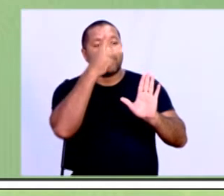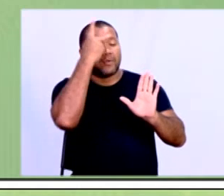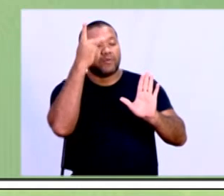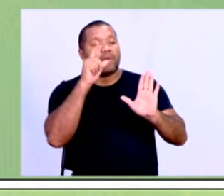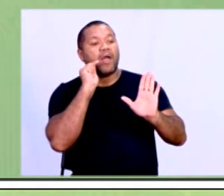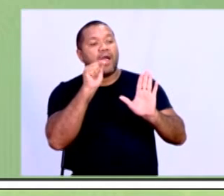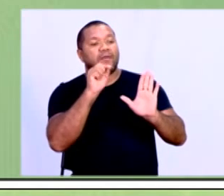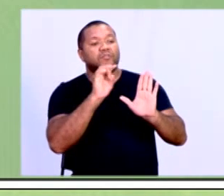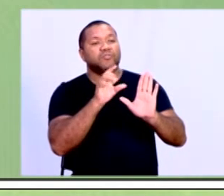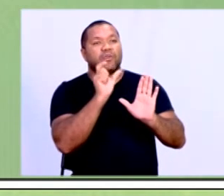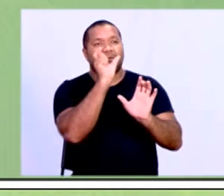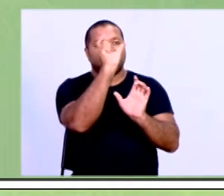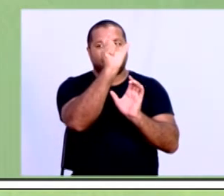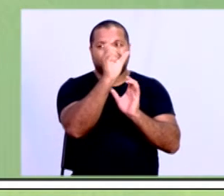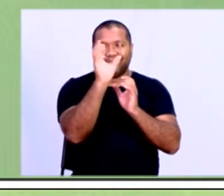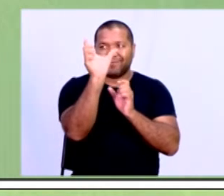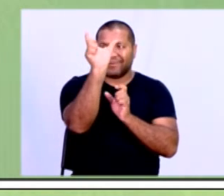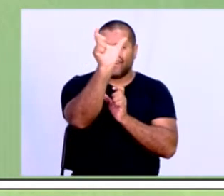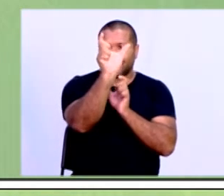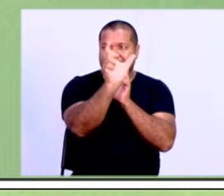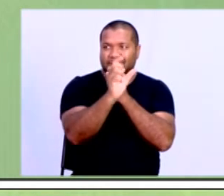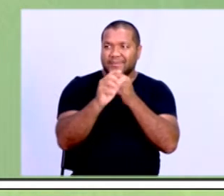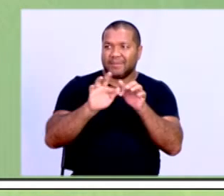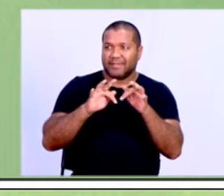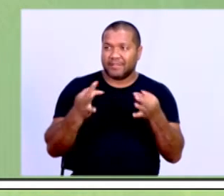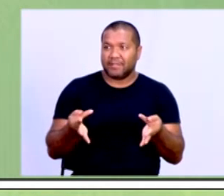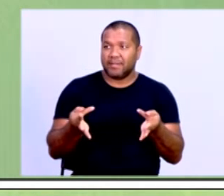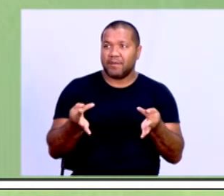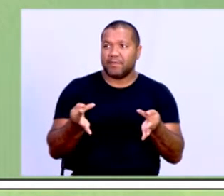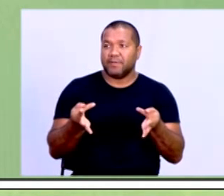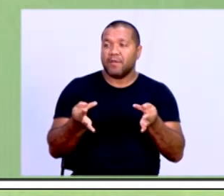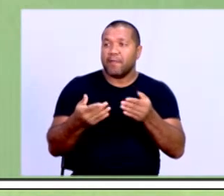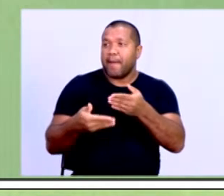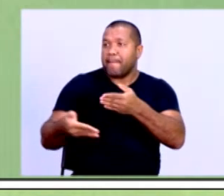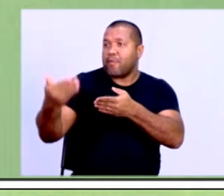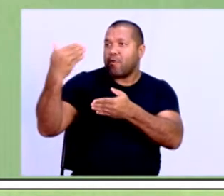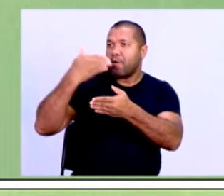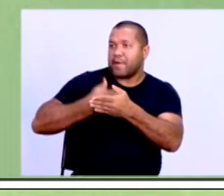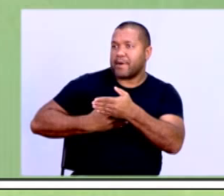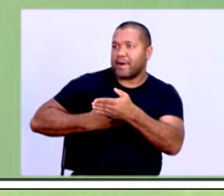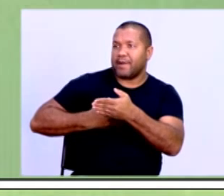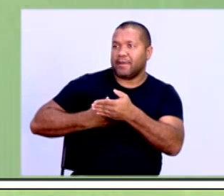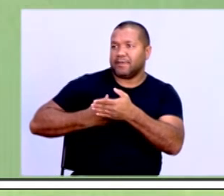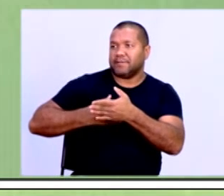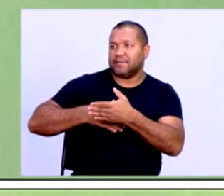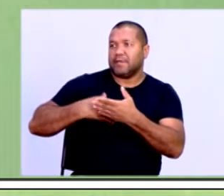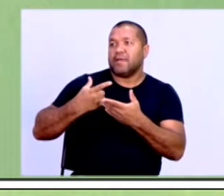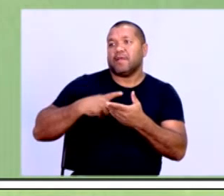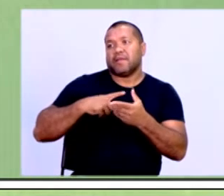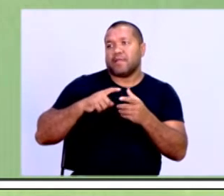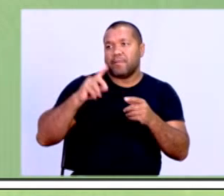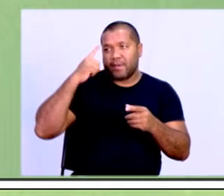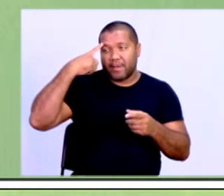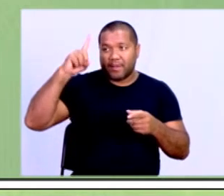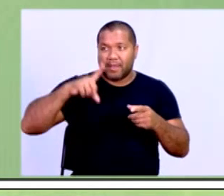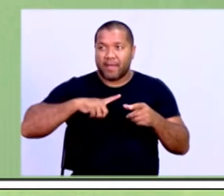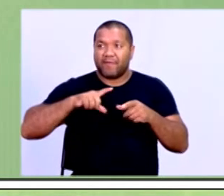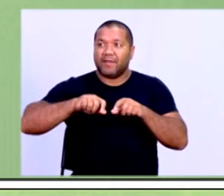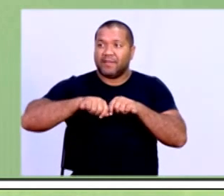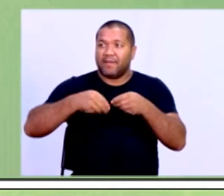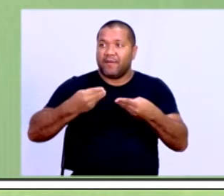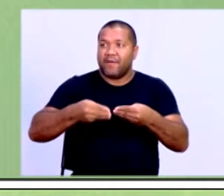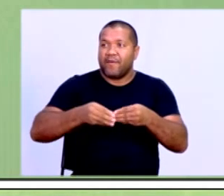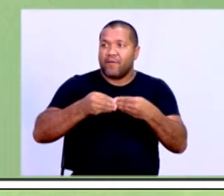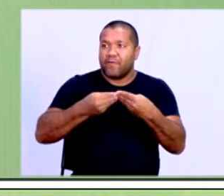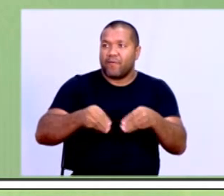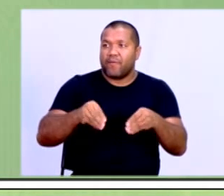utiliza apenas a interface simplificada. A ideia é tornar o software mais flexível, fácil de